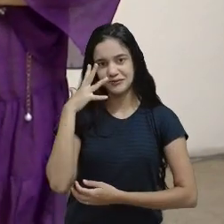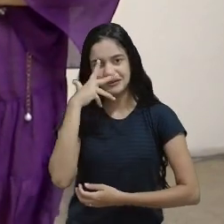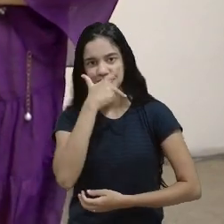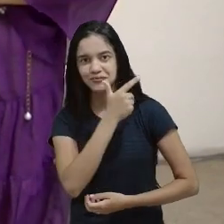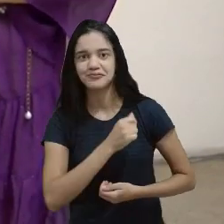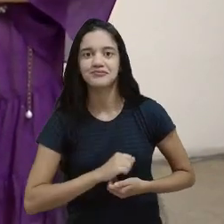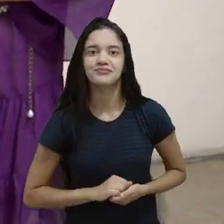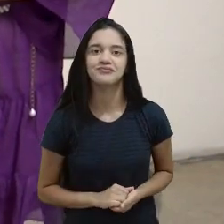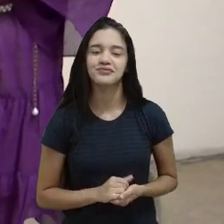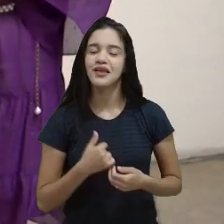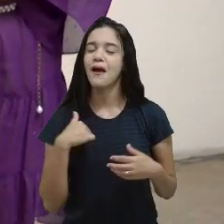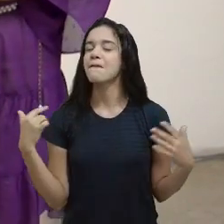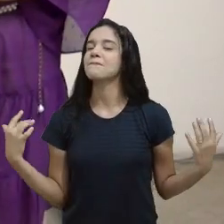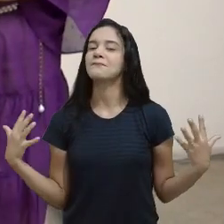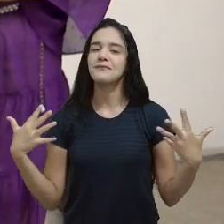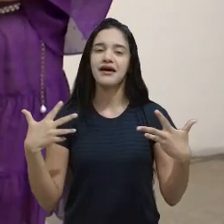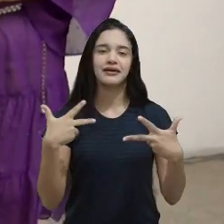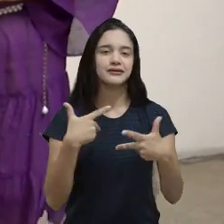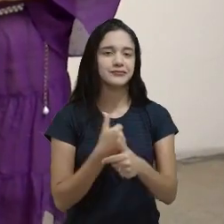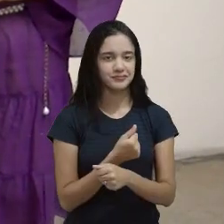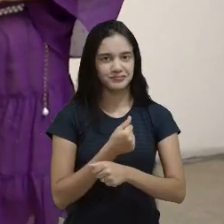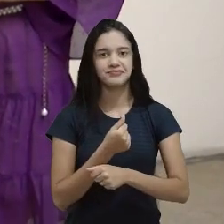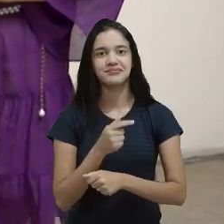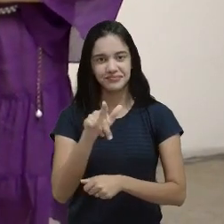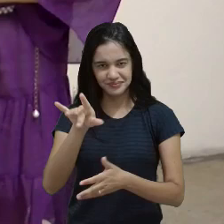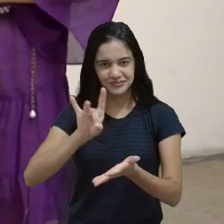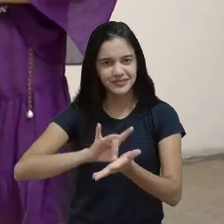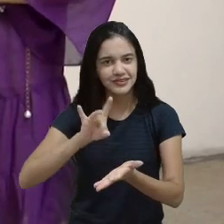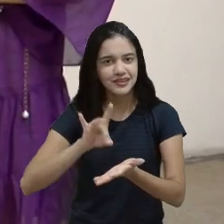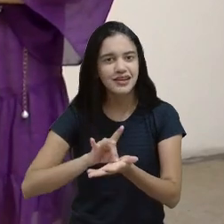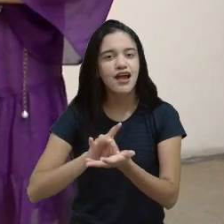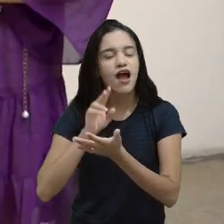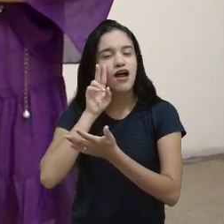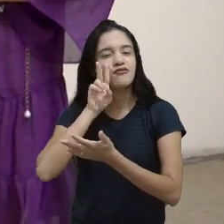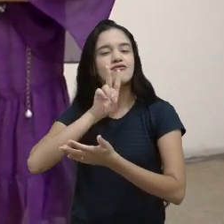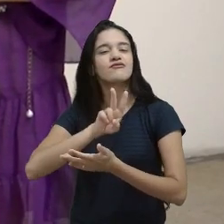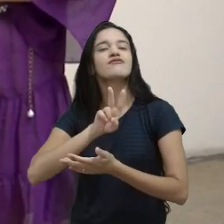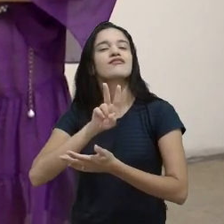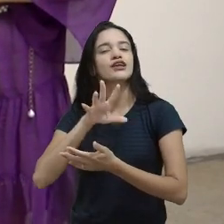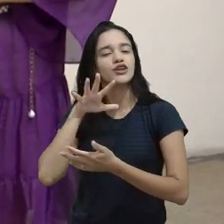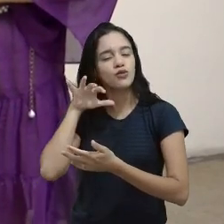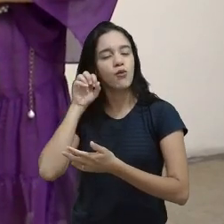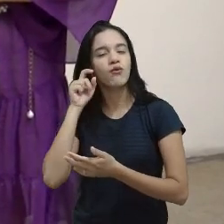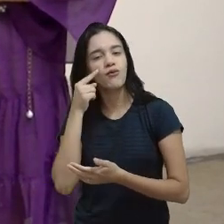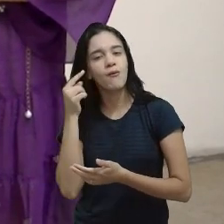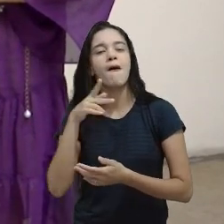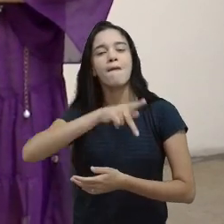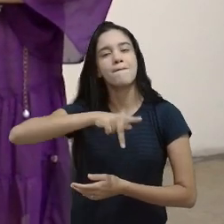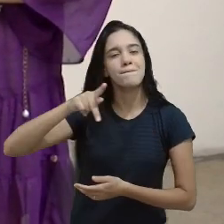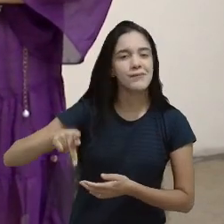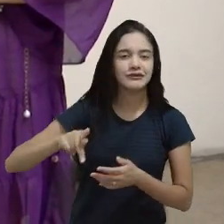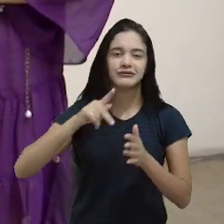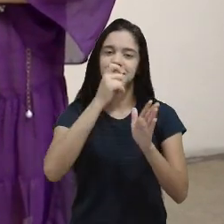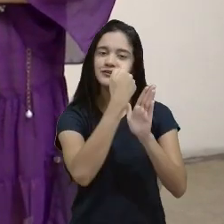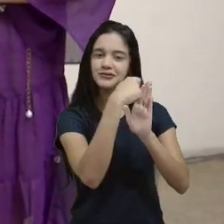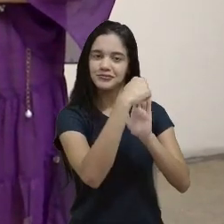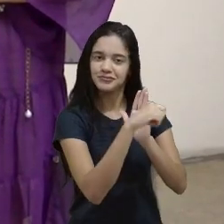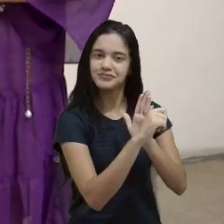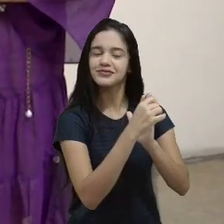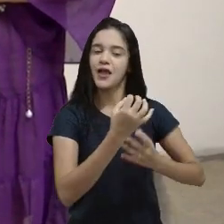poesia. Maravilhoso, não é, pessoal? Ouvir uma professora, escritora